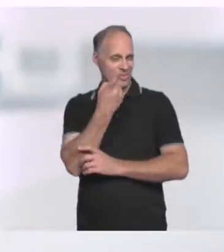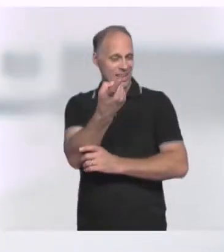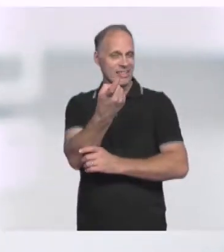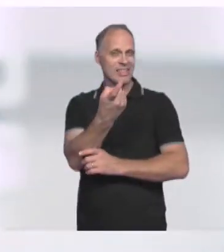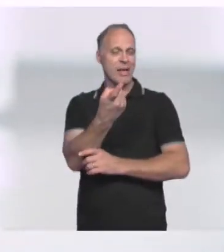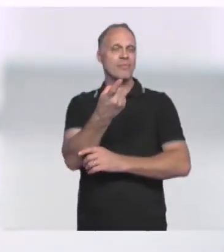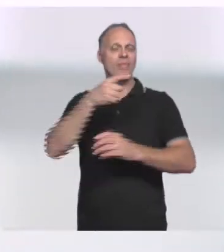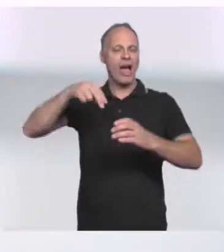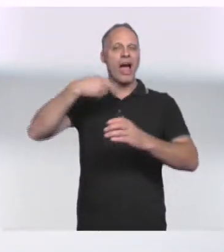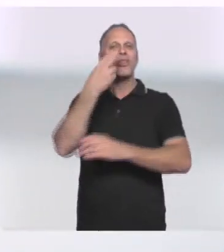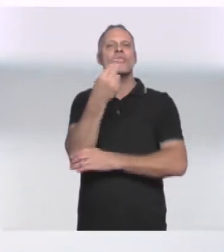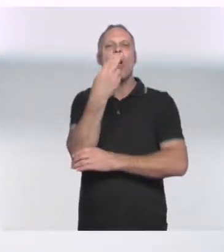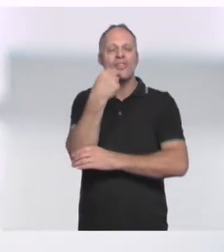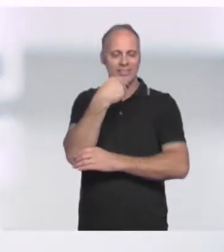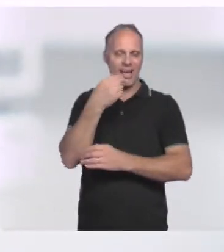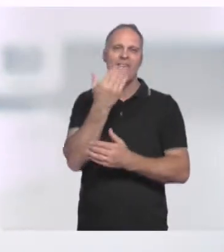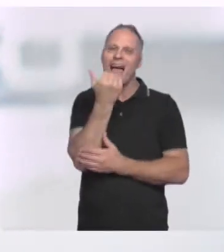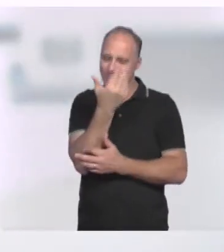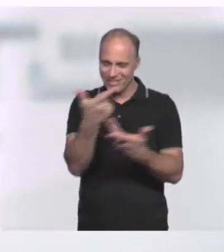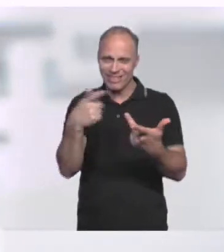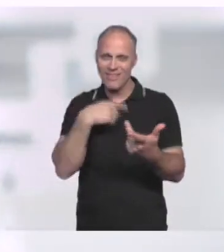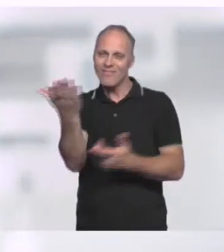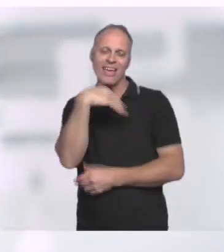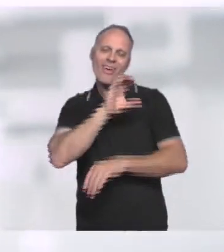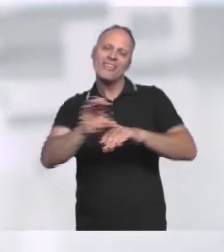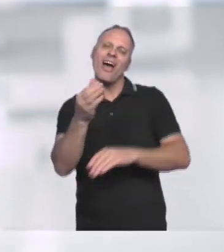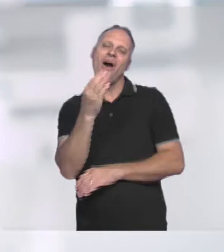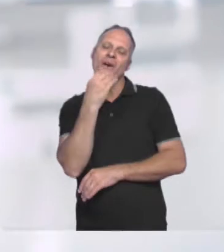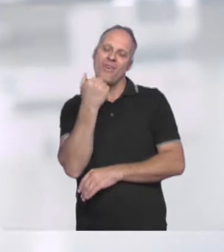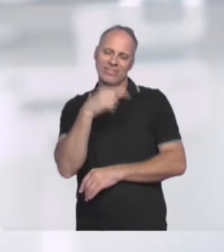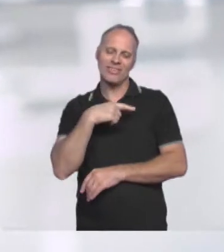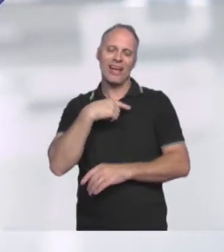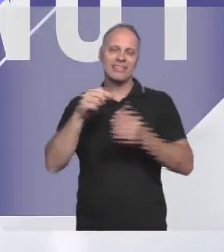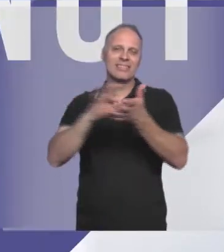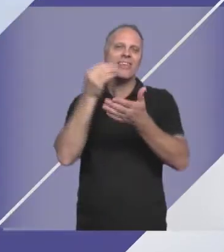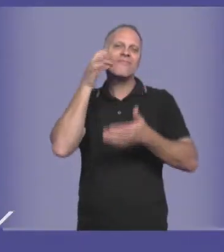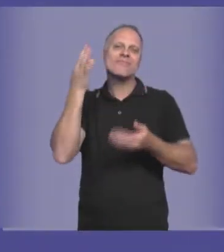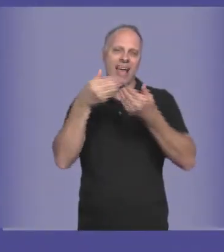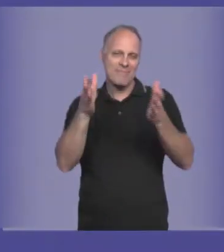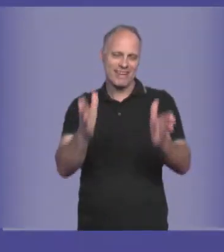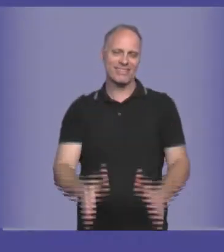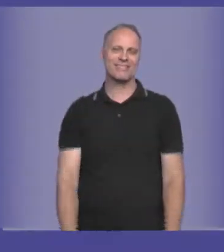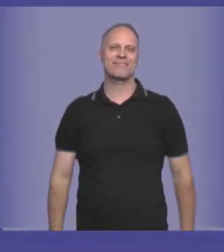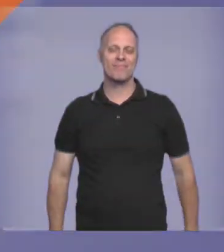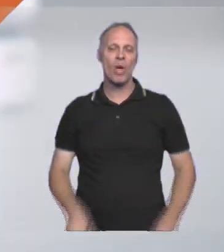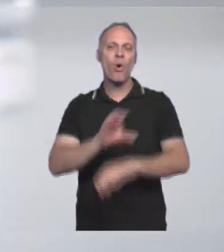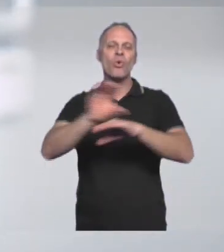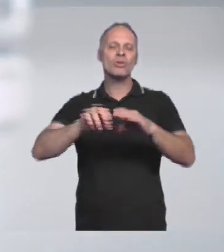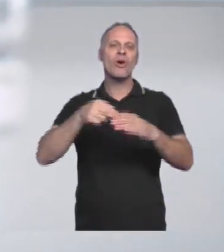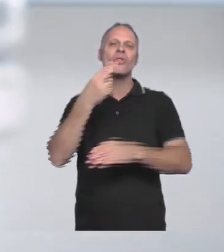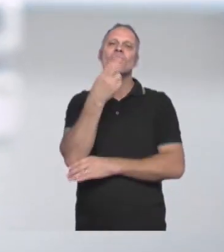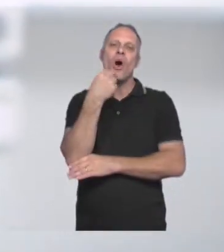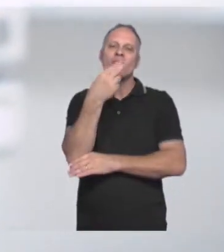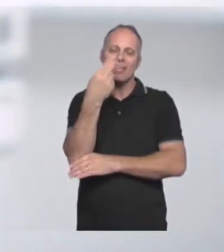Você se interessa pela área da nutrição e dos alimentos? Venha conhecer o nosso curso. As inscrições para o vestibular estão abertas. O